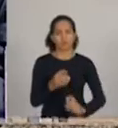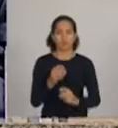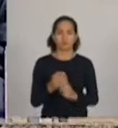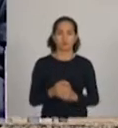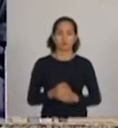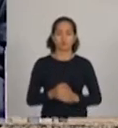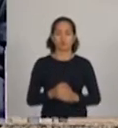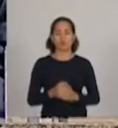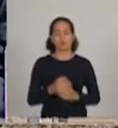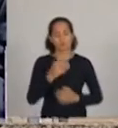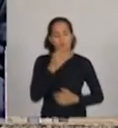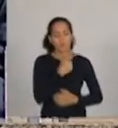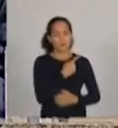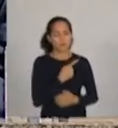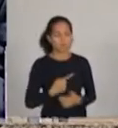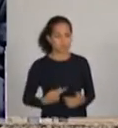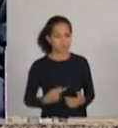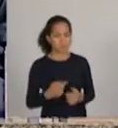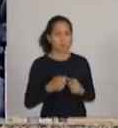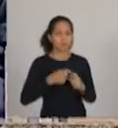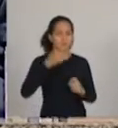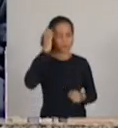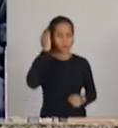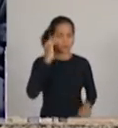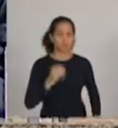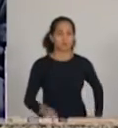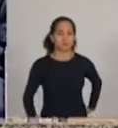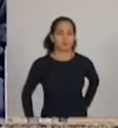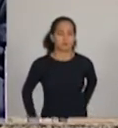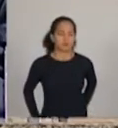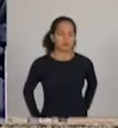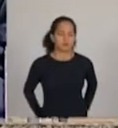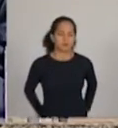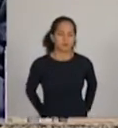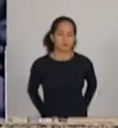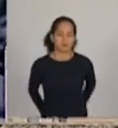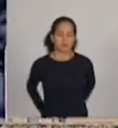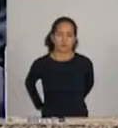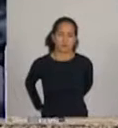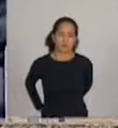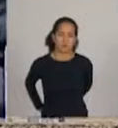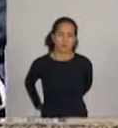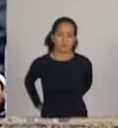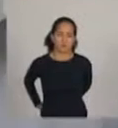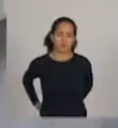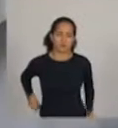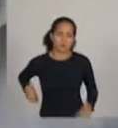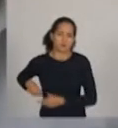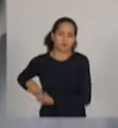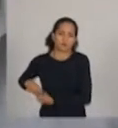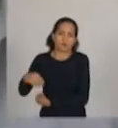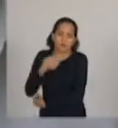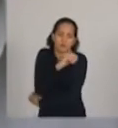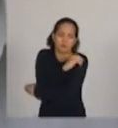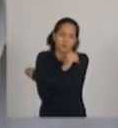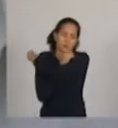Senhor presidente, deputado Hércules, senhores deputados que se fazem